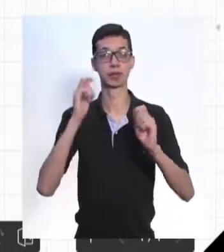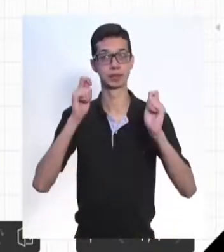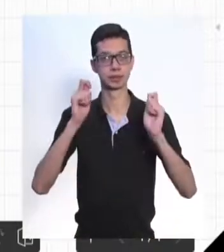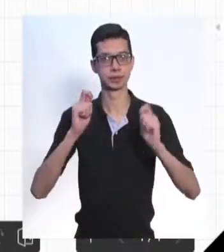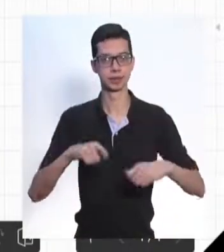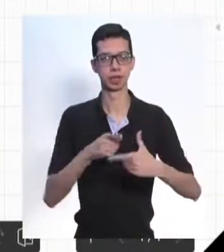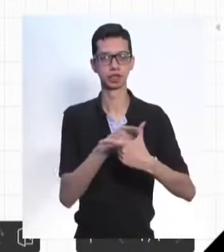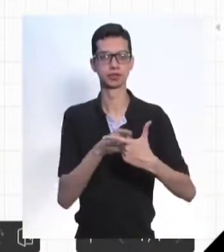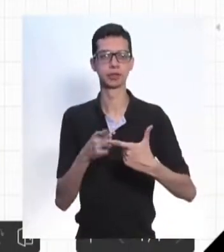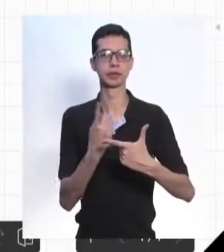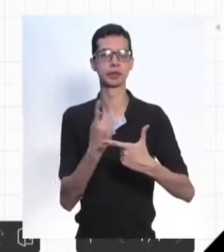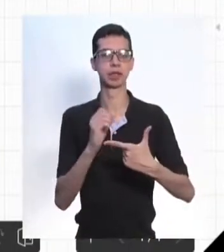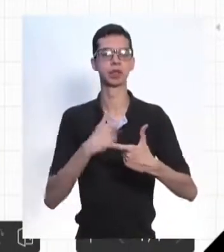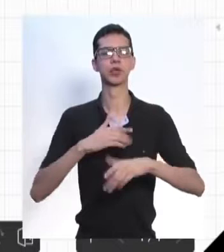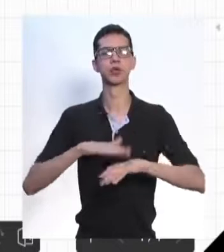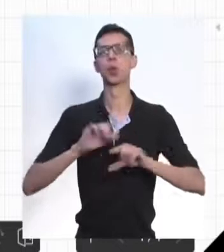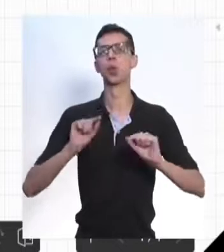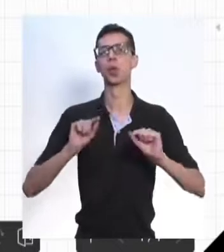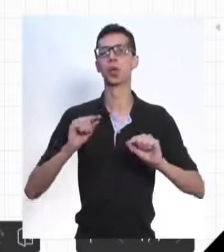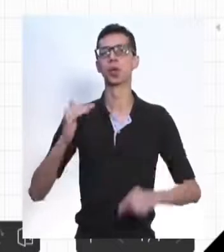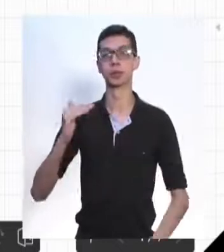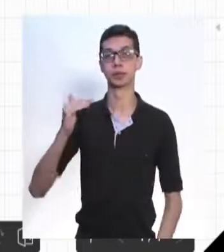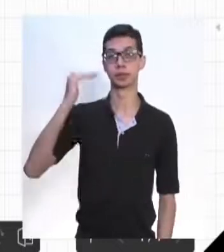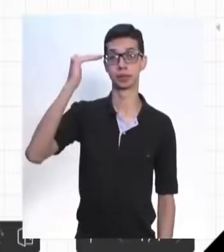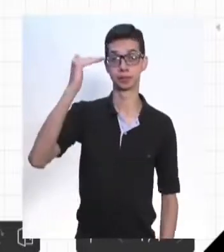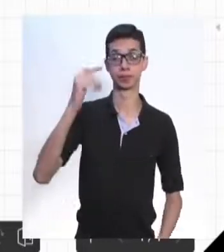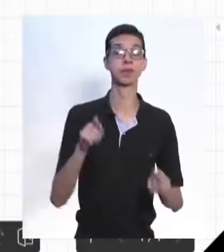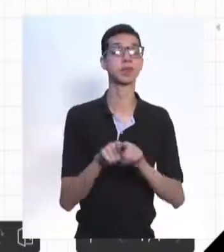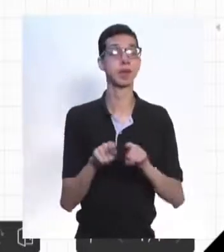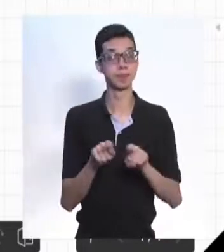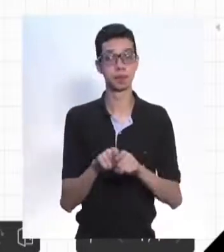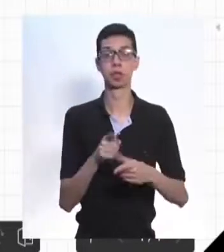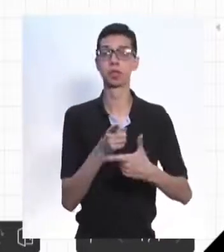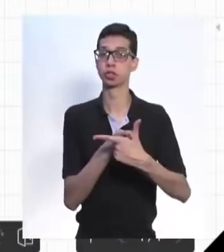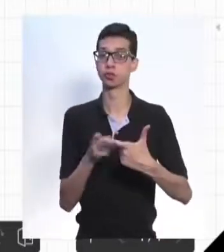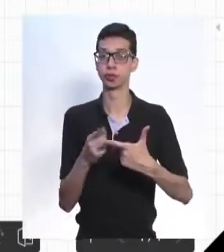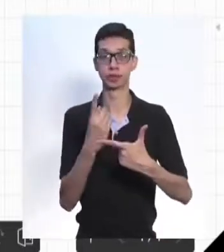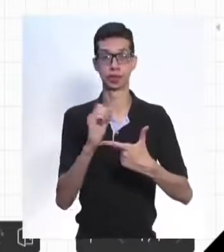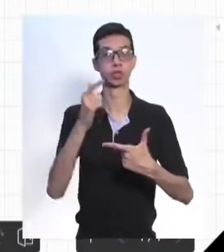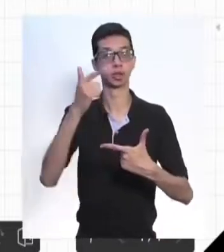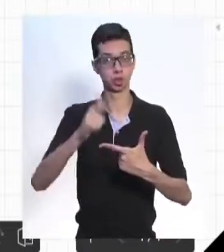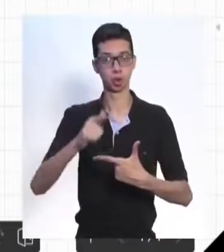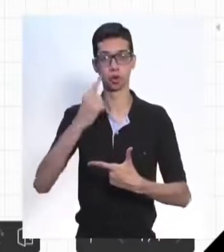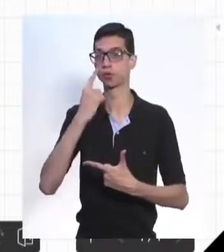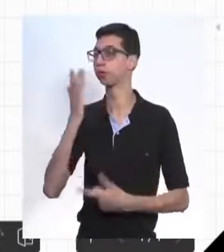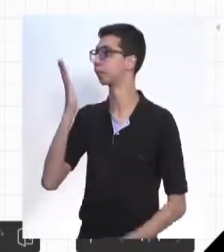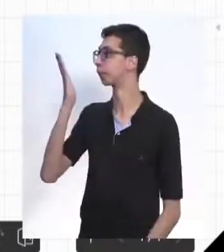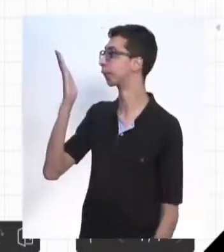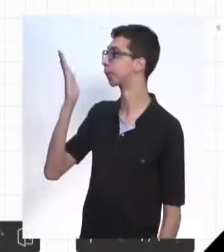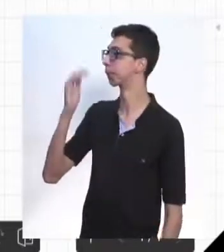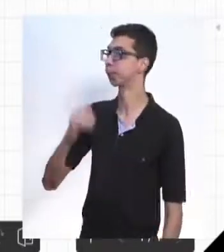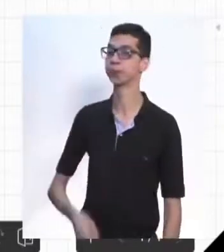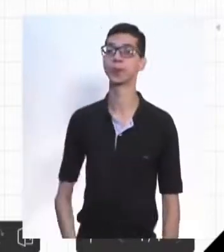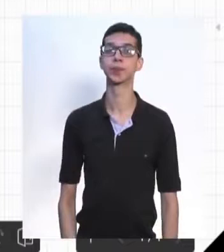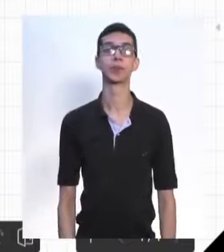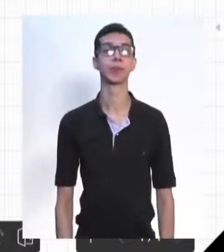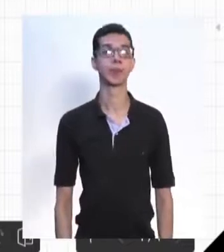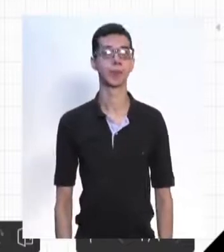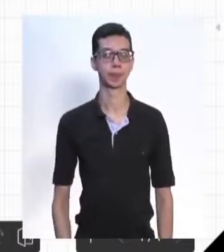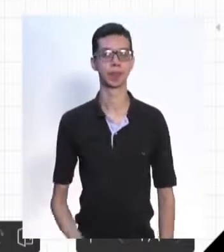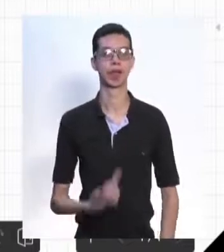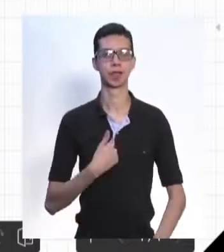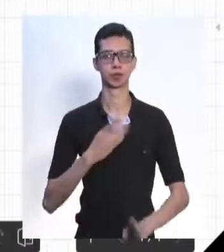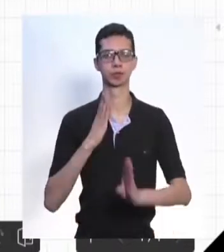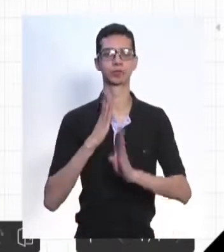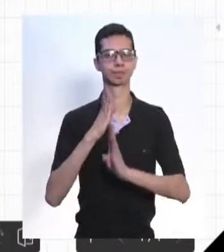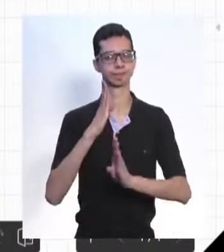O que eu tenho que fazer com 10 aqui em cima? Também dividir por 10. Dividir por 10 de novo. Então, essa primeira relação aqui, eu encontro o valor